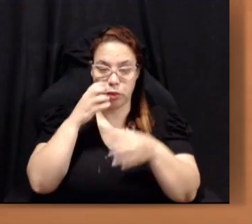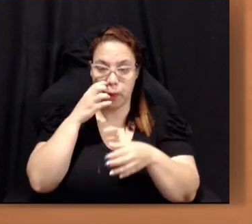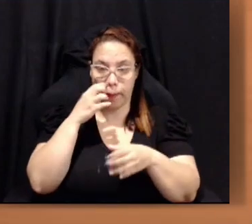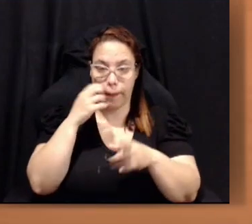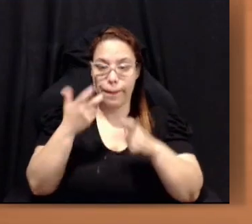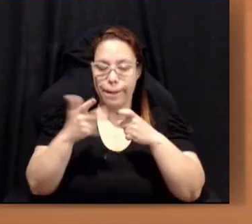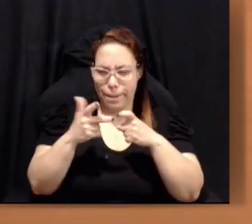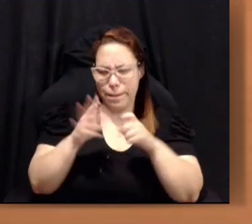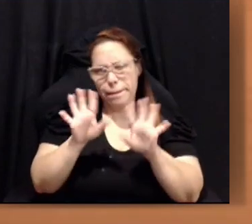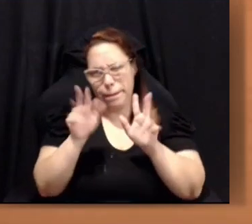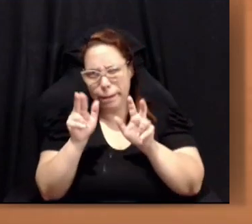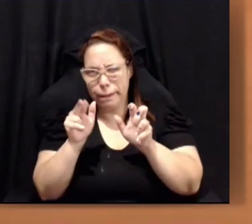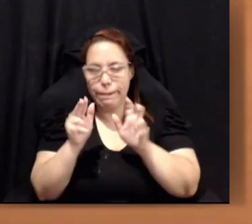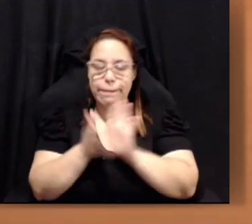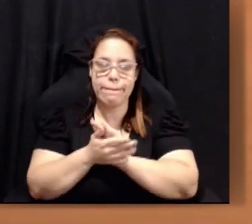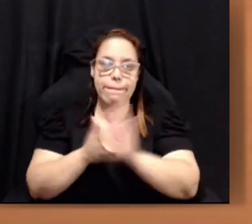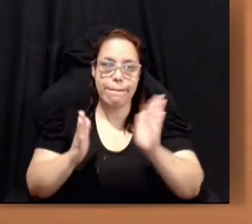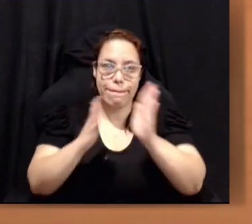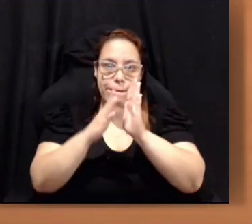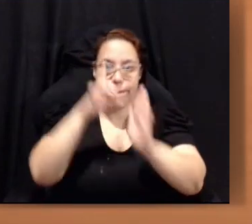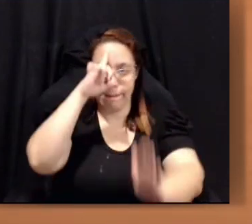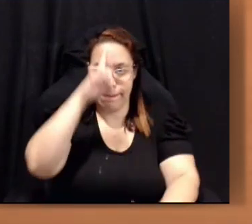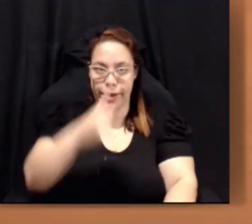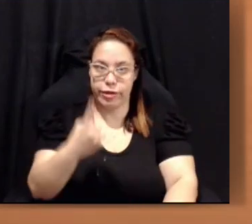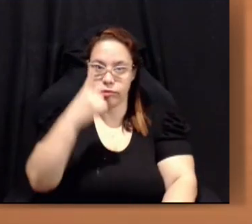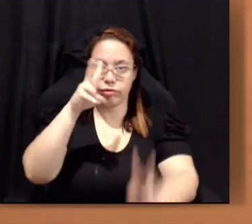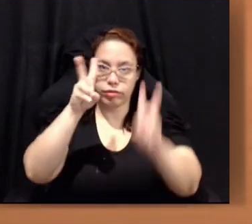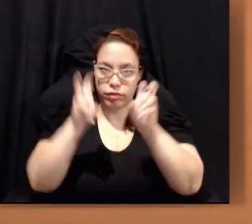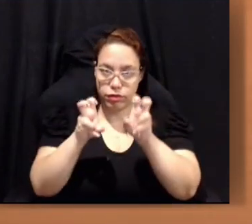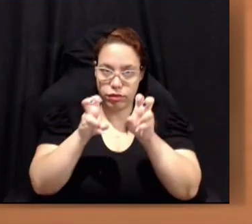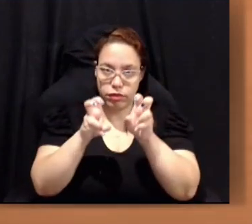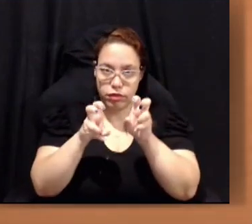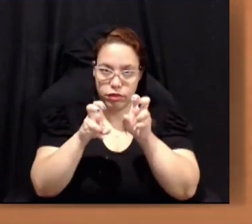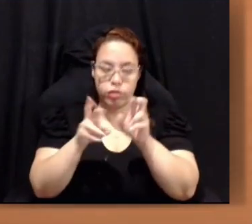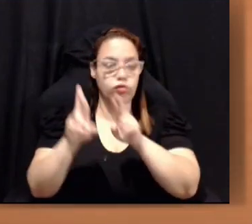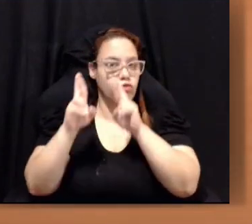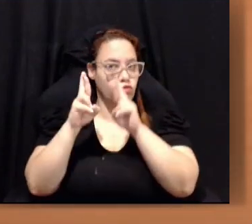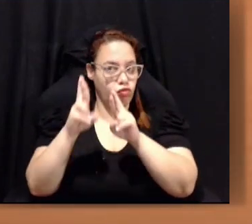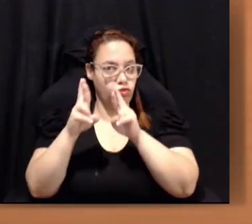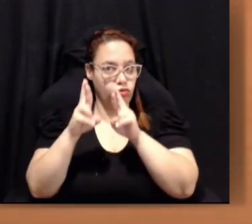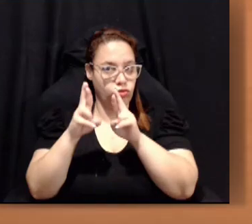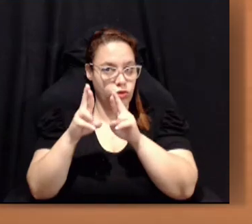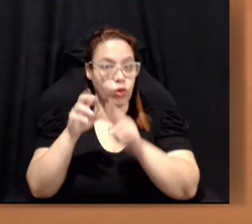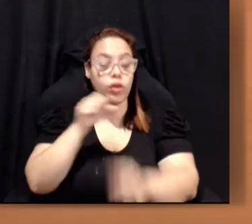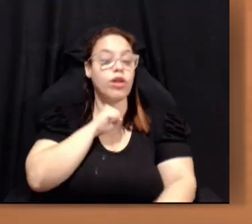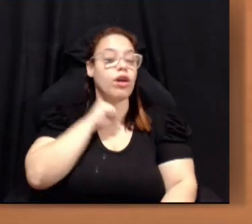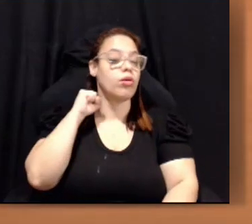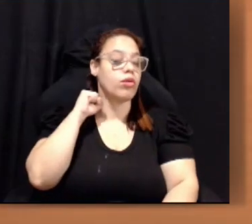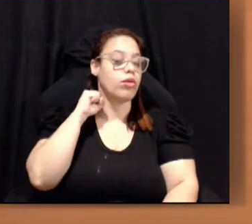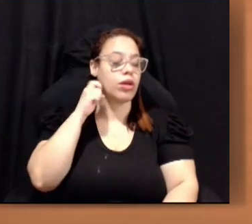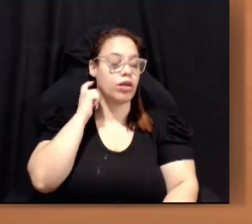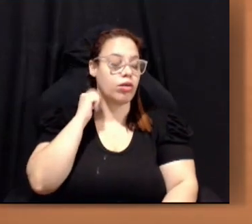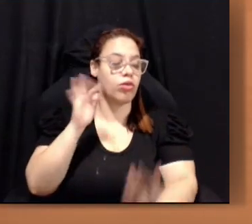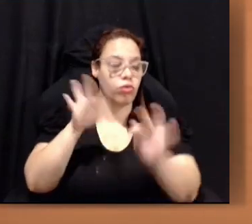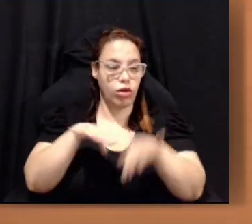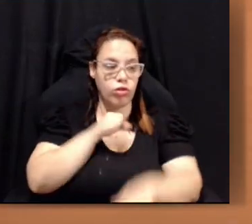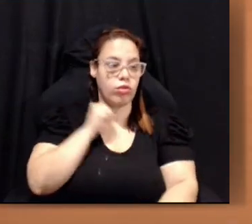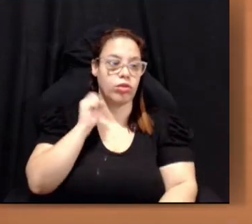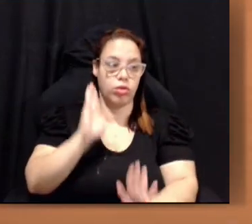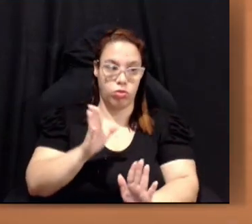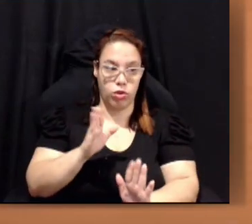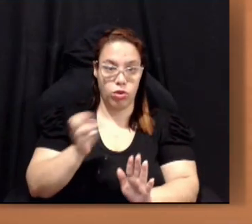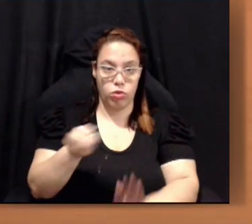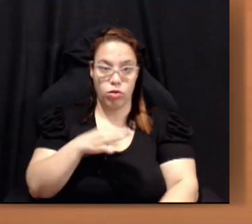da frente, para que a gente possa definir um primeiro tema, mas a nossa expectativa é que em abril, final de abril, a gente já possa ter uma nova reunião.